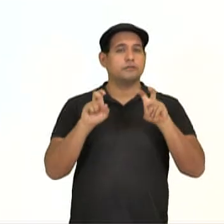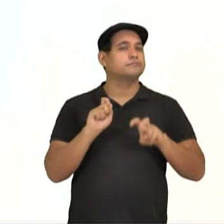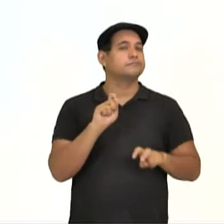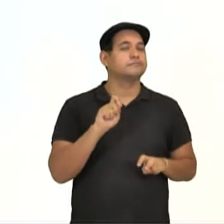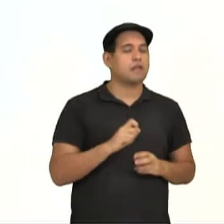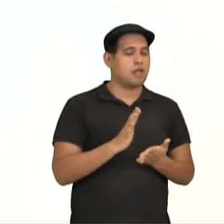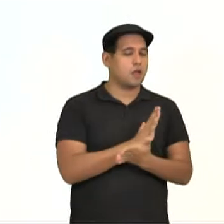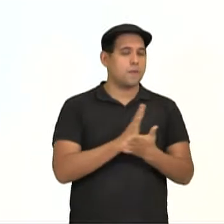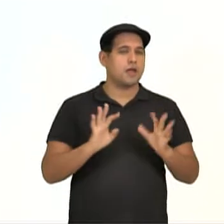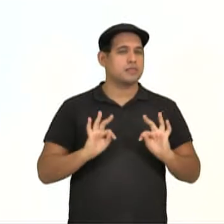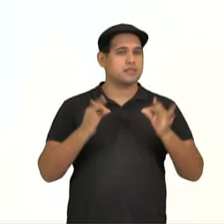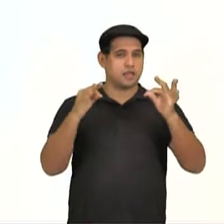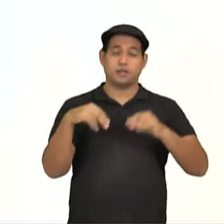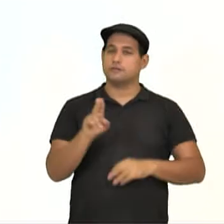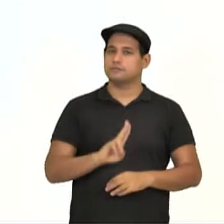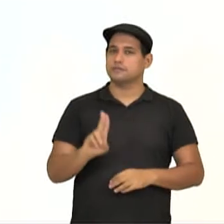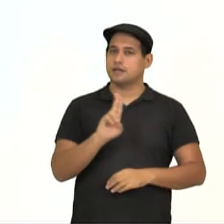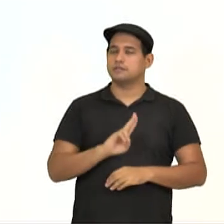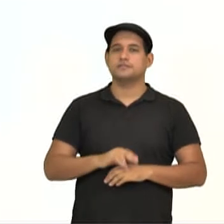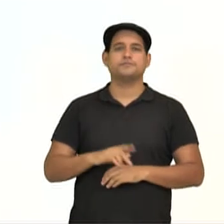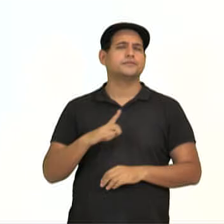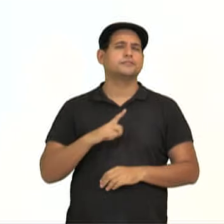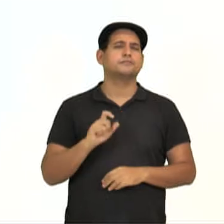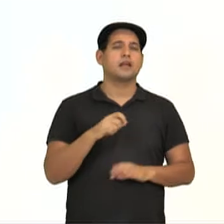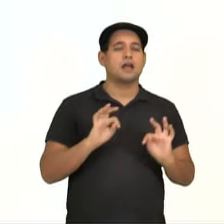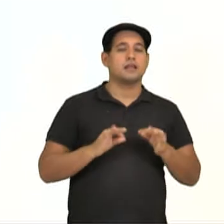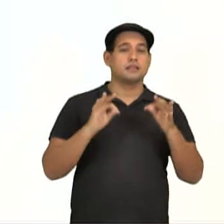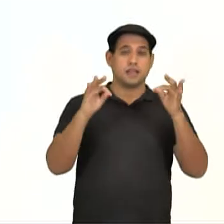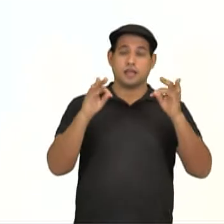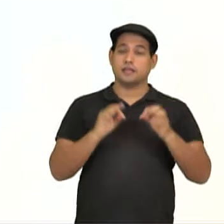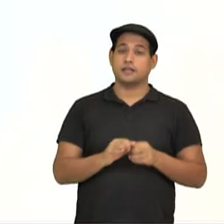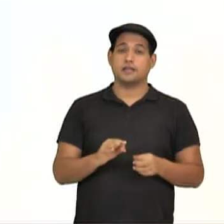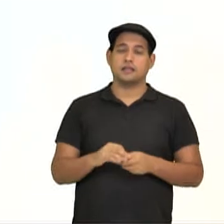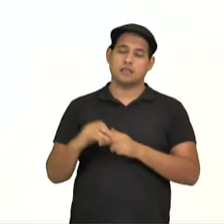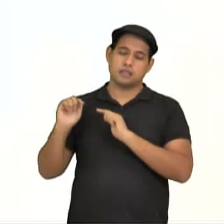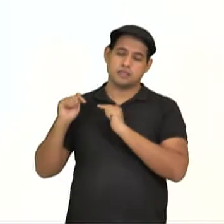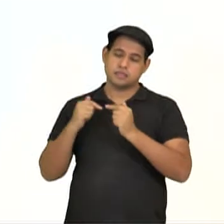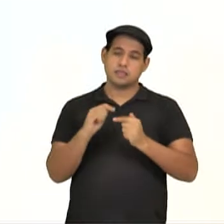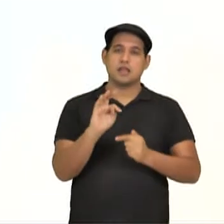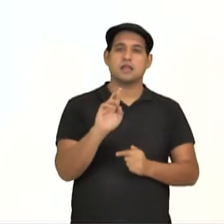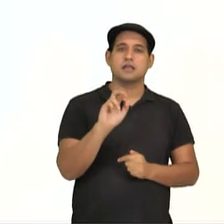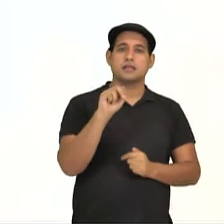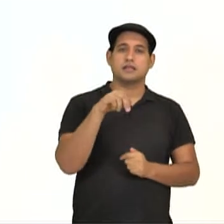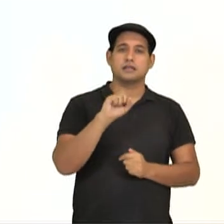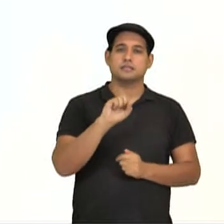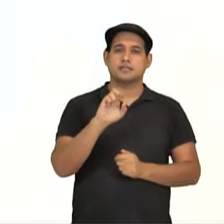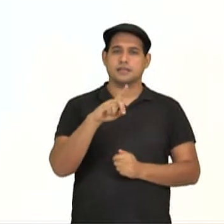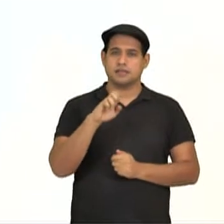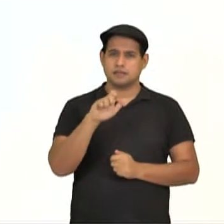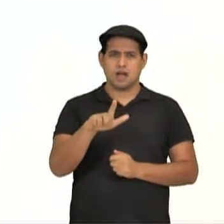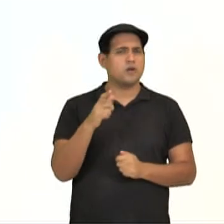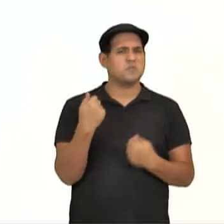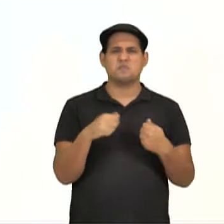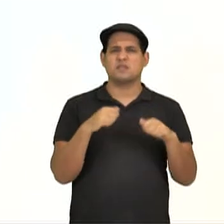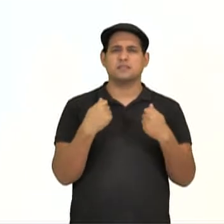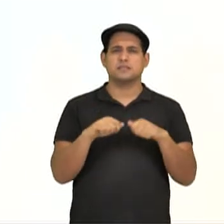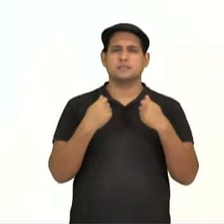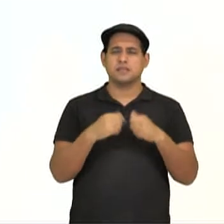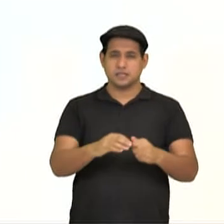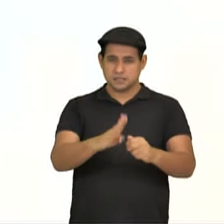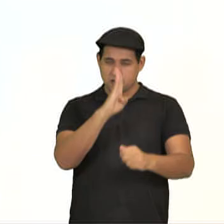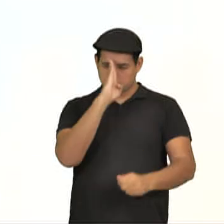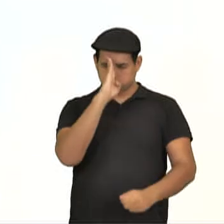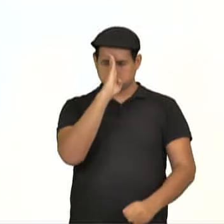sobre algumas dessas técnicas. Então nós temos a técnica transcendental, ela não requer muita concentração ou